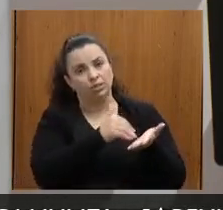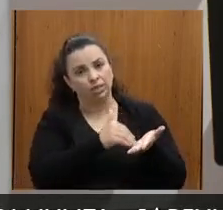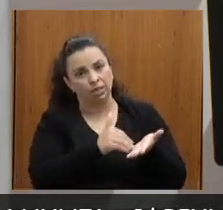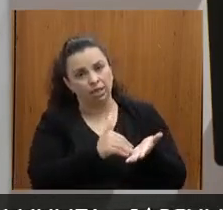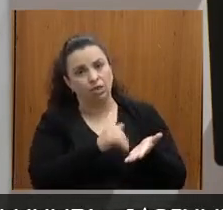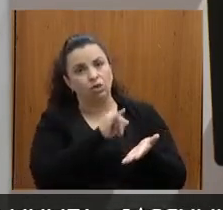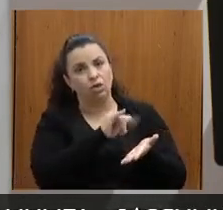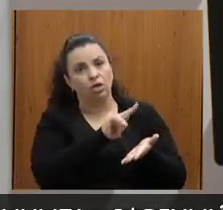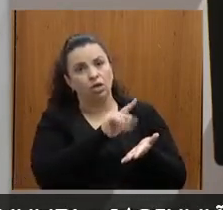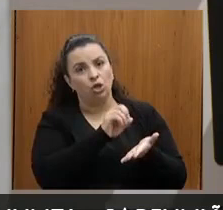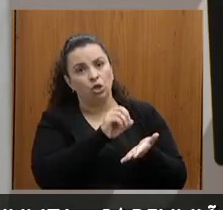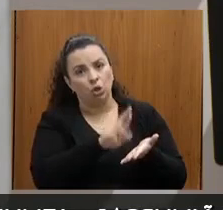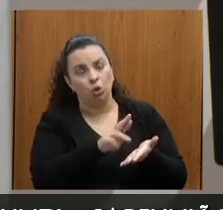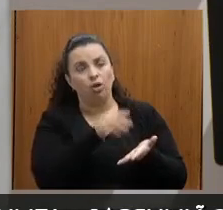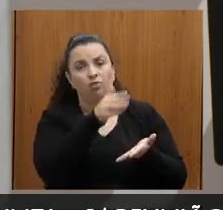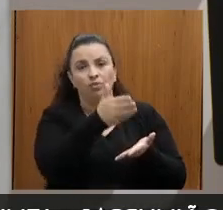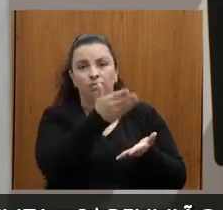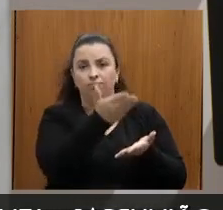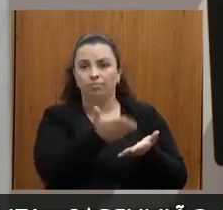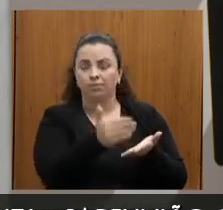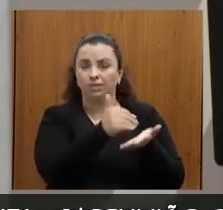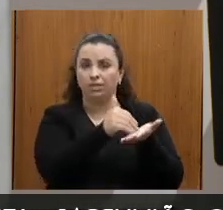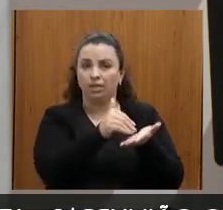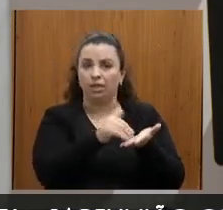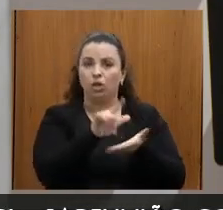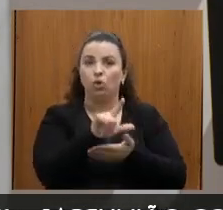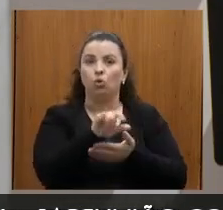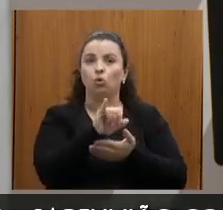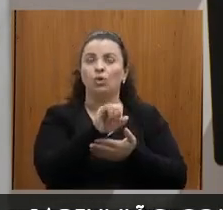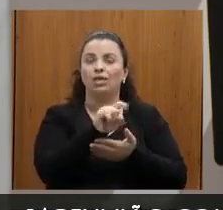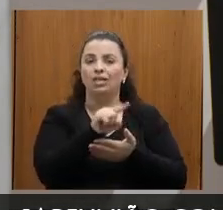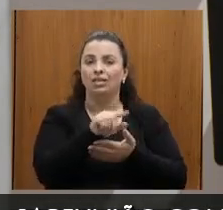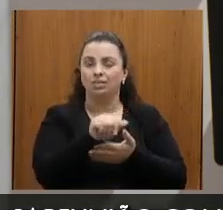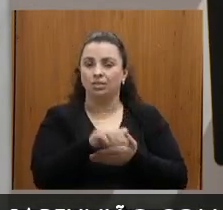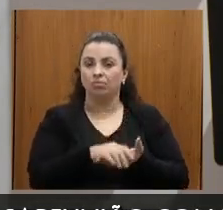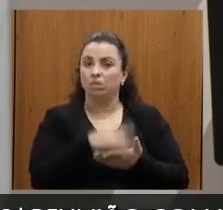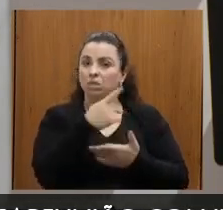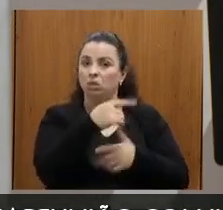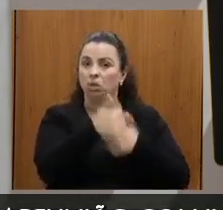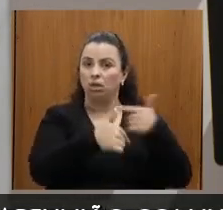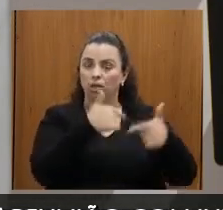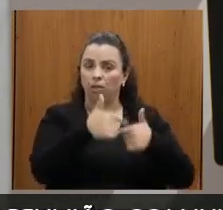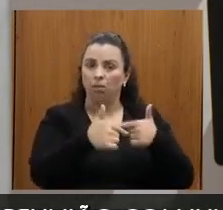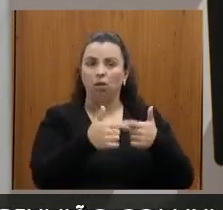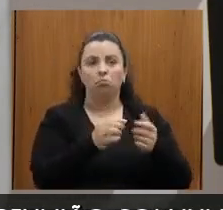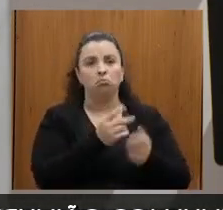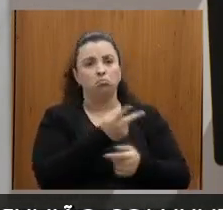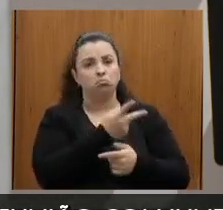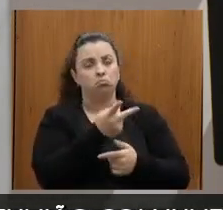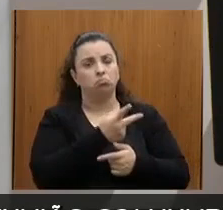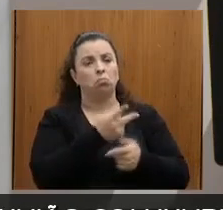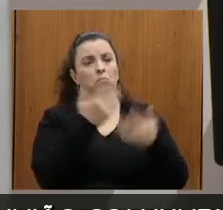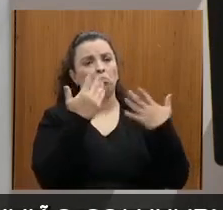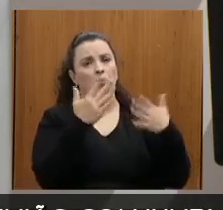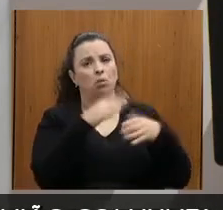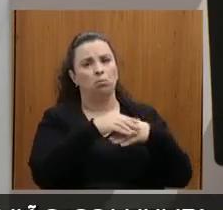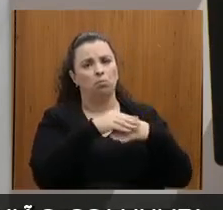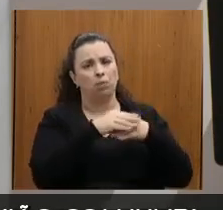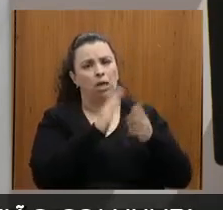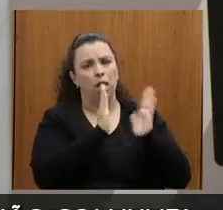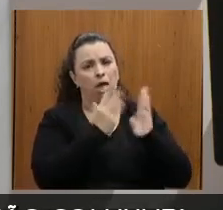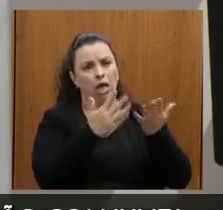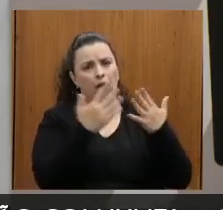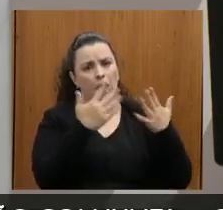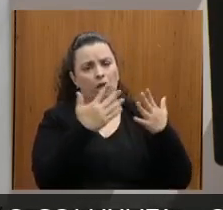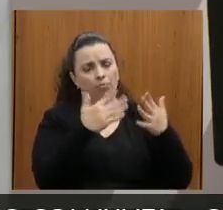Luísa dar os parabéns pelo trabalho desenvolvido. Minas Gerais foi encontrada de uma forma muito complicada, muito difícil,